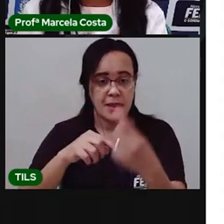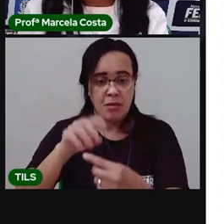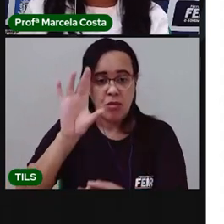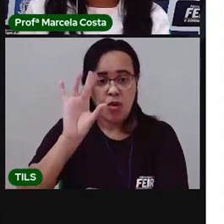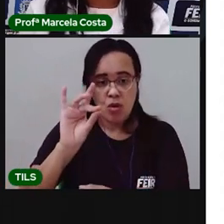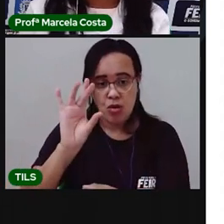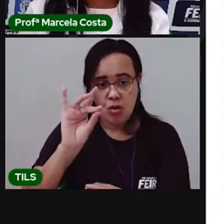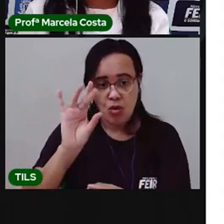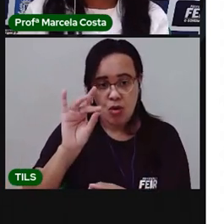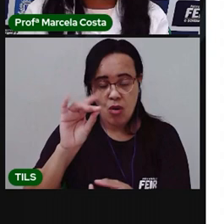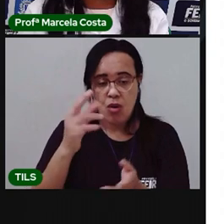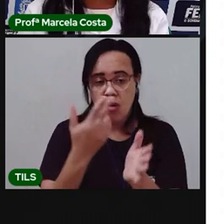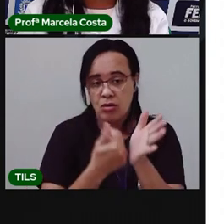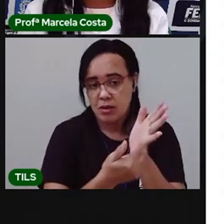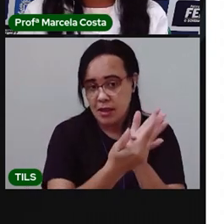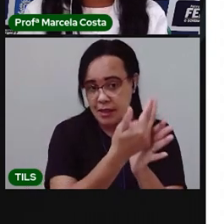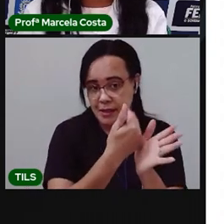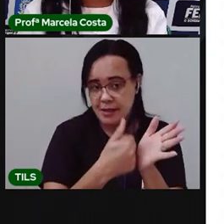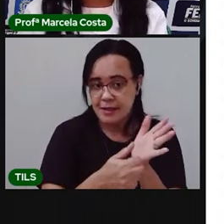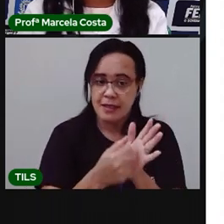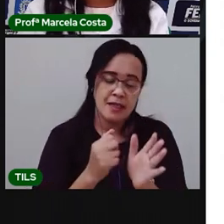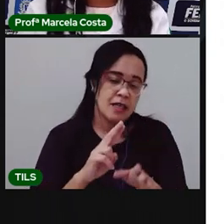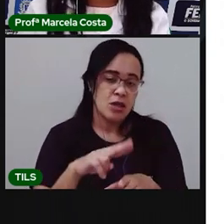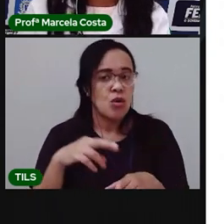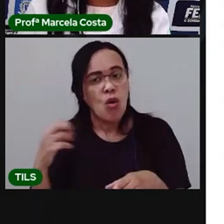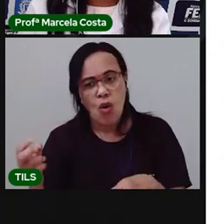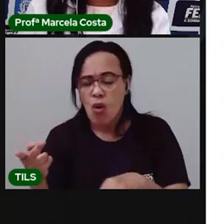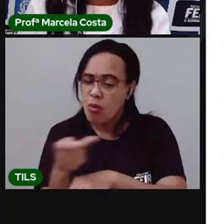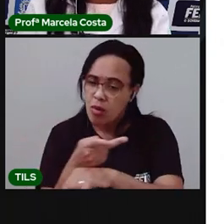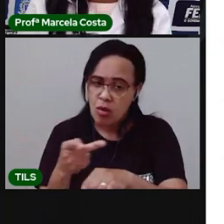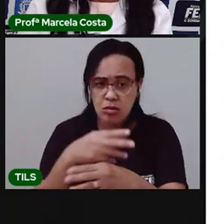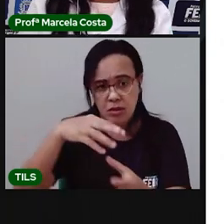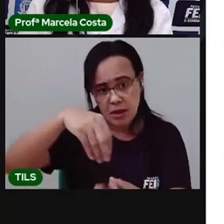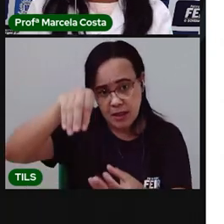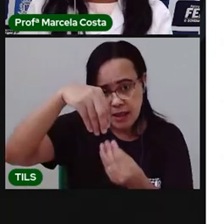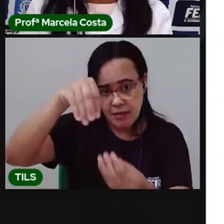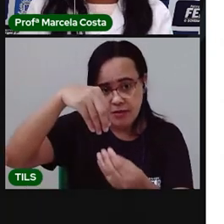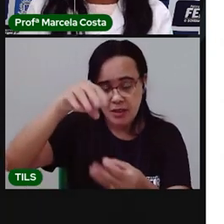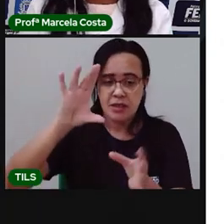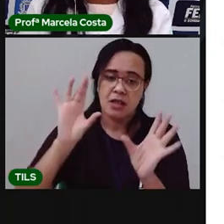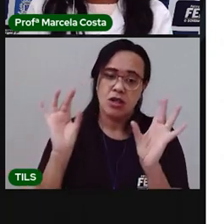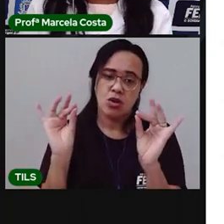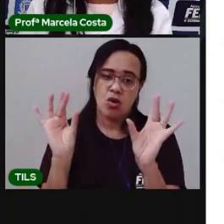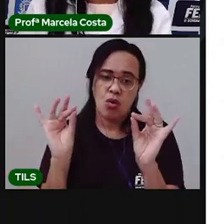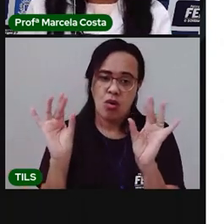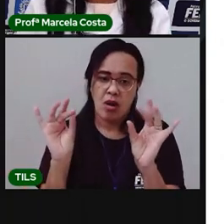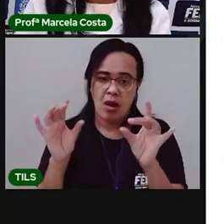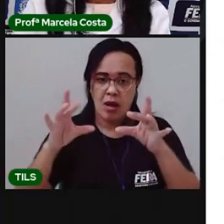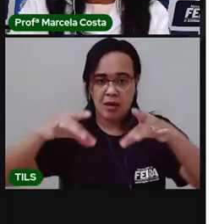seu desenho ou esse recorte da atividade, você vai colar em um prendedor.